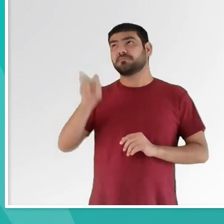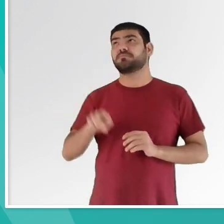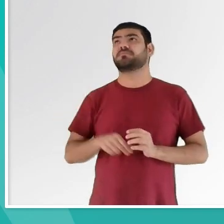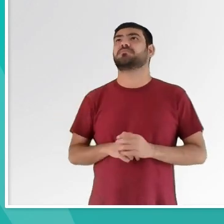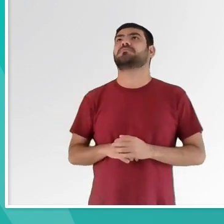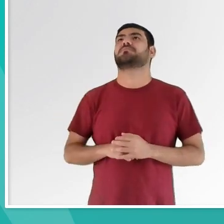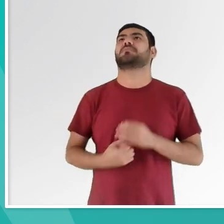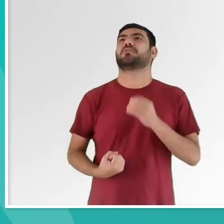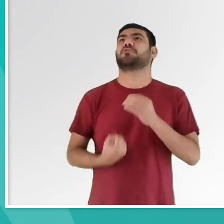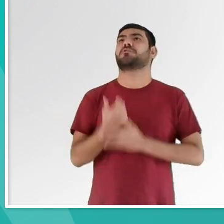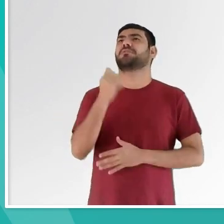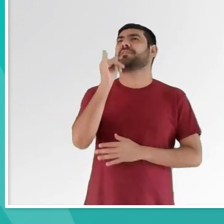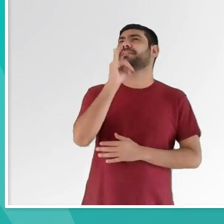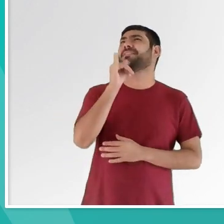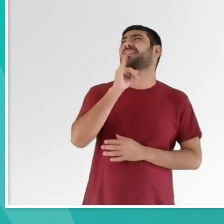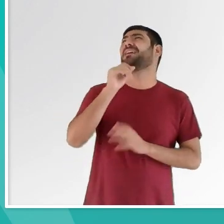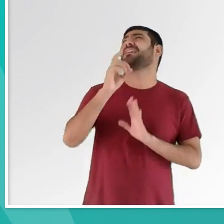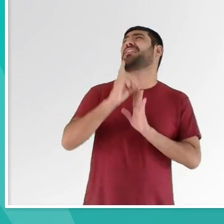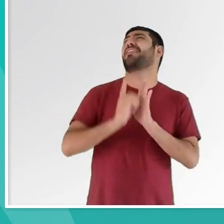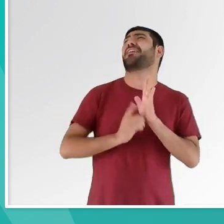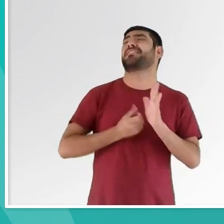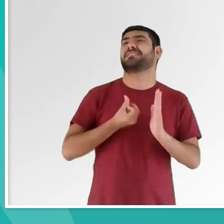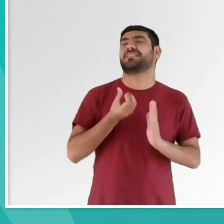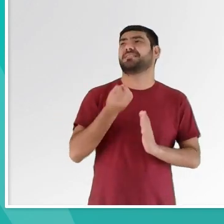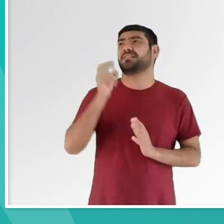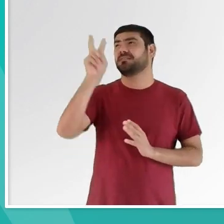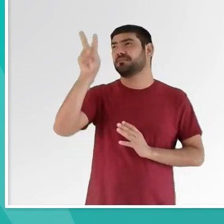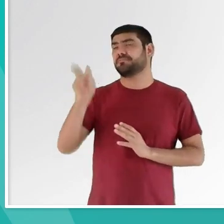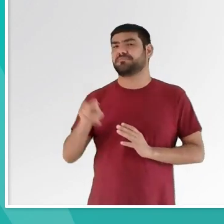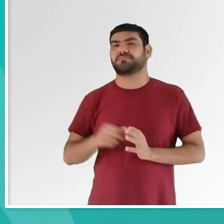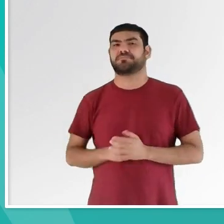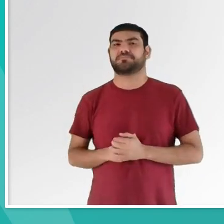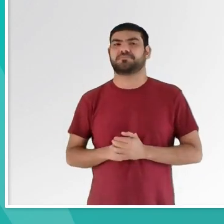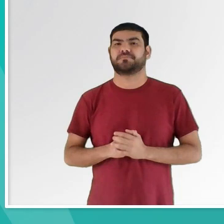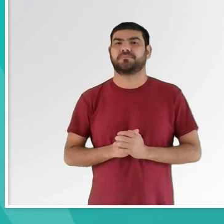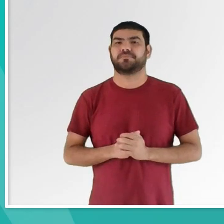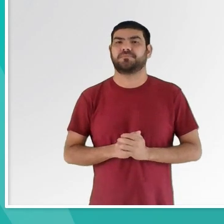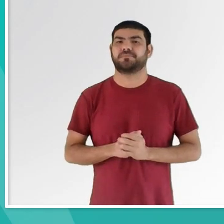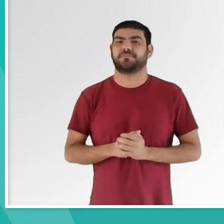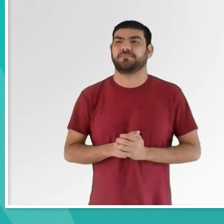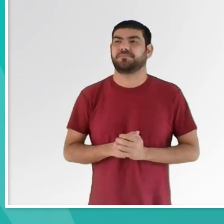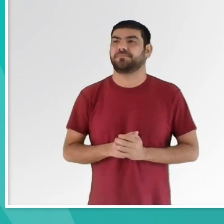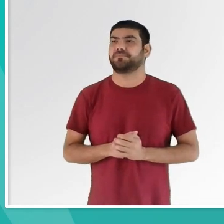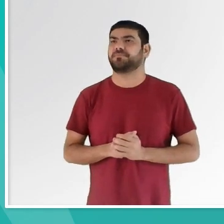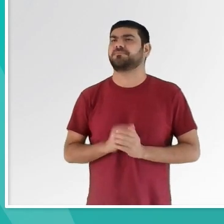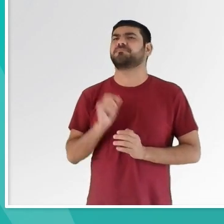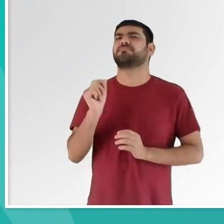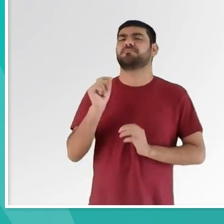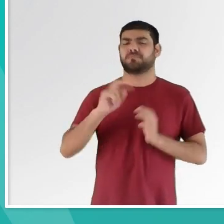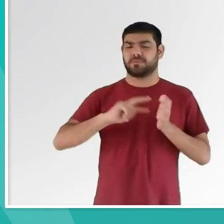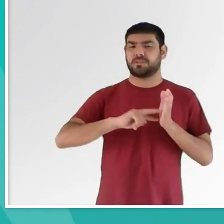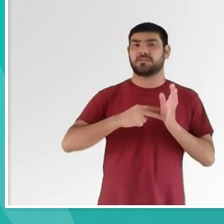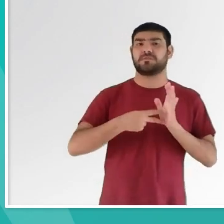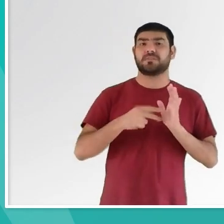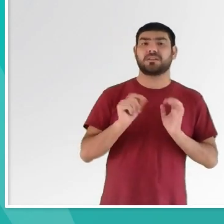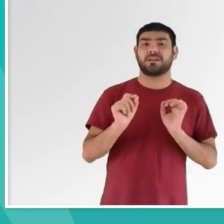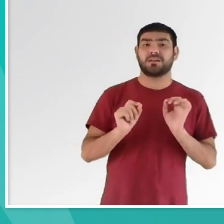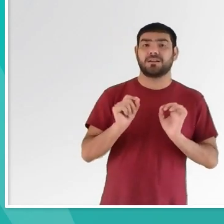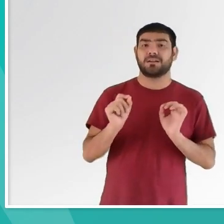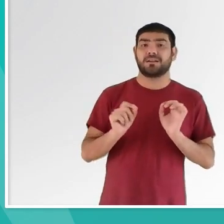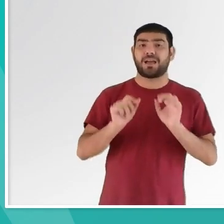década de 60 e que significa literalmente, o que significa arte povera?